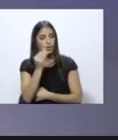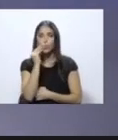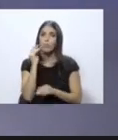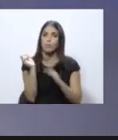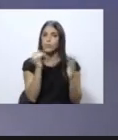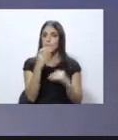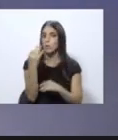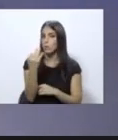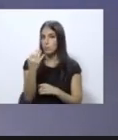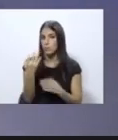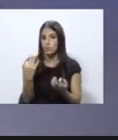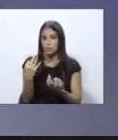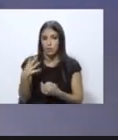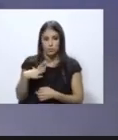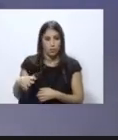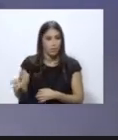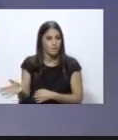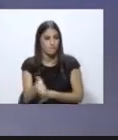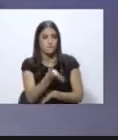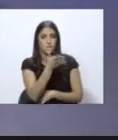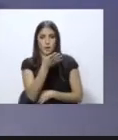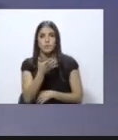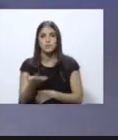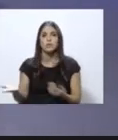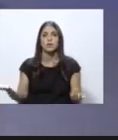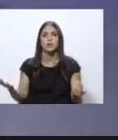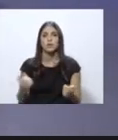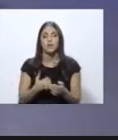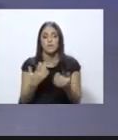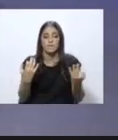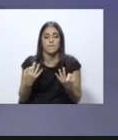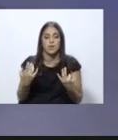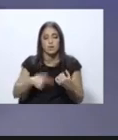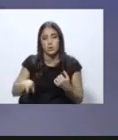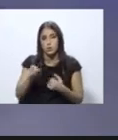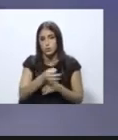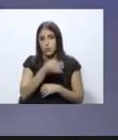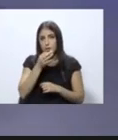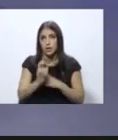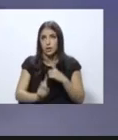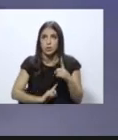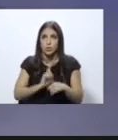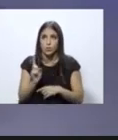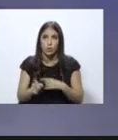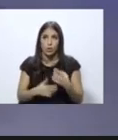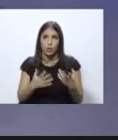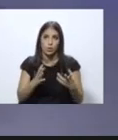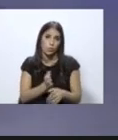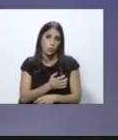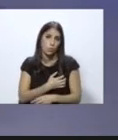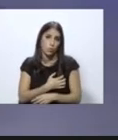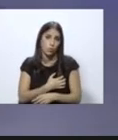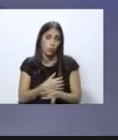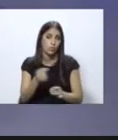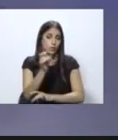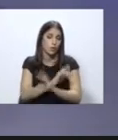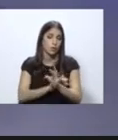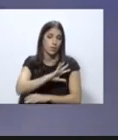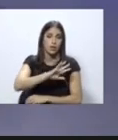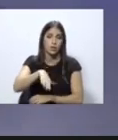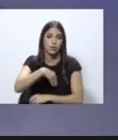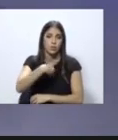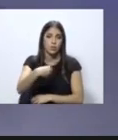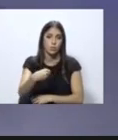clube, da equipa, da forma de jogar do nosso treinador. Estamos a falar de um do campeão do mundo e vencedor atual da